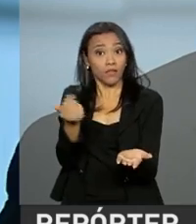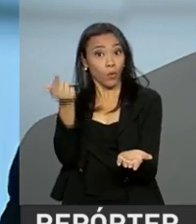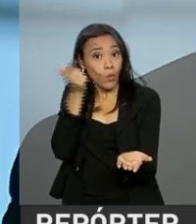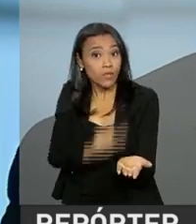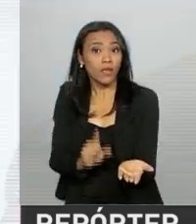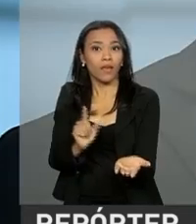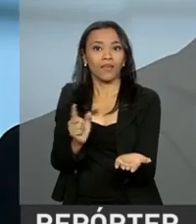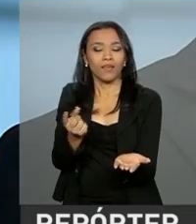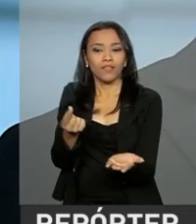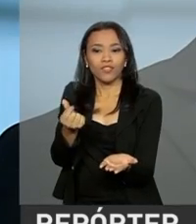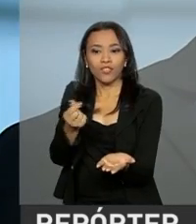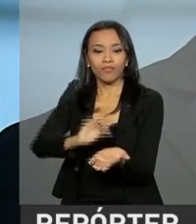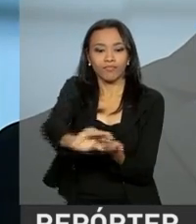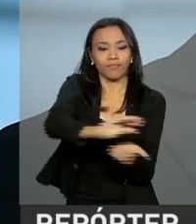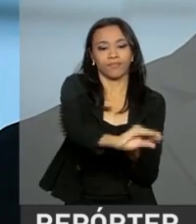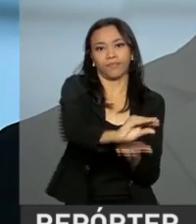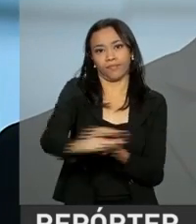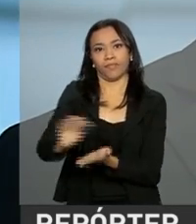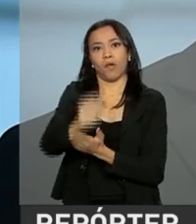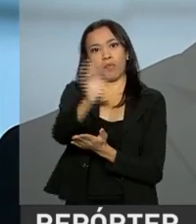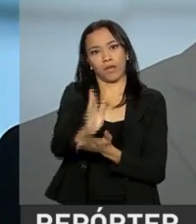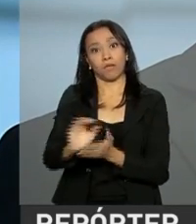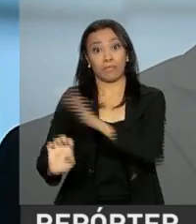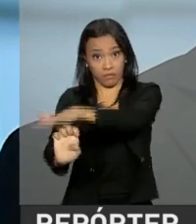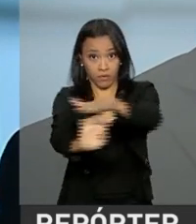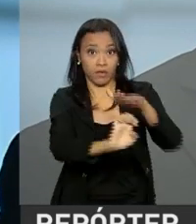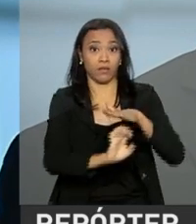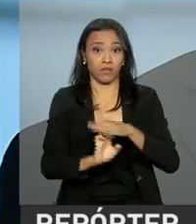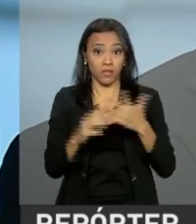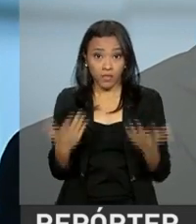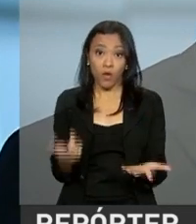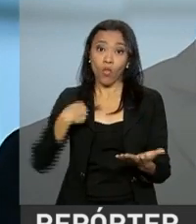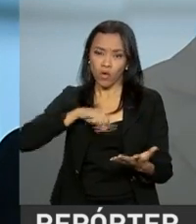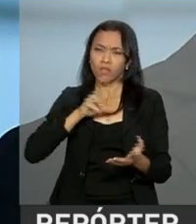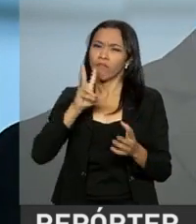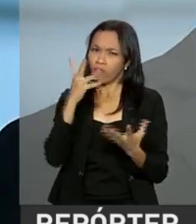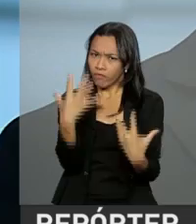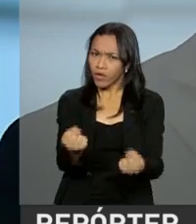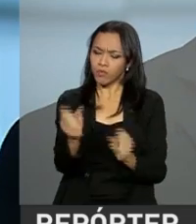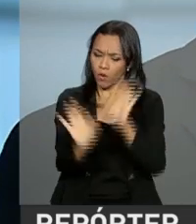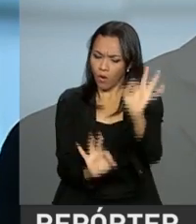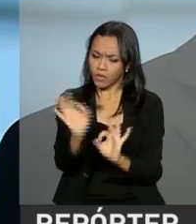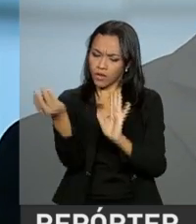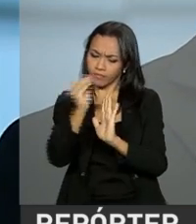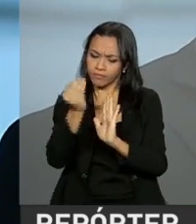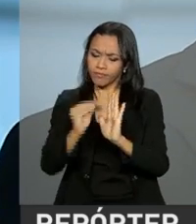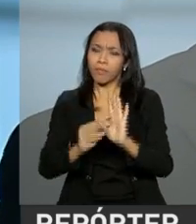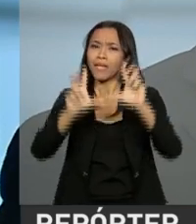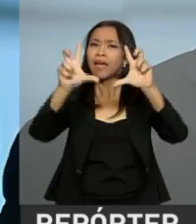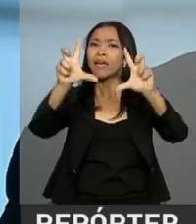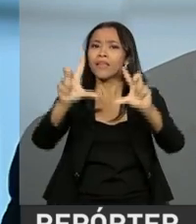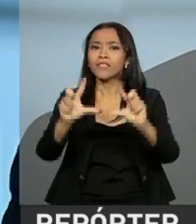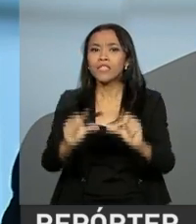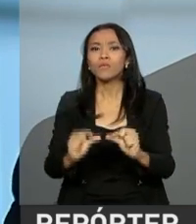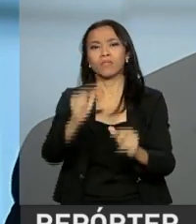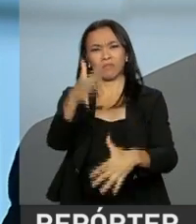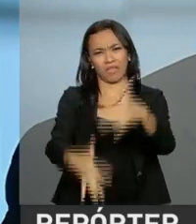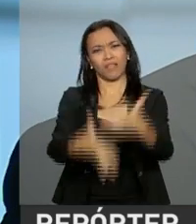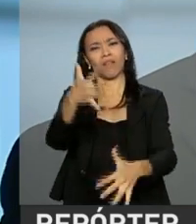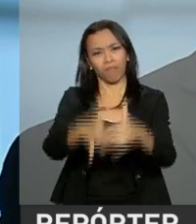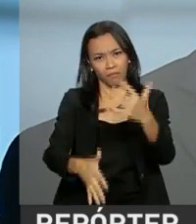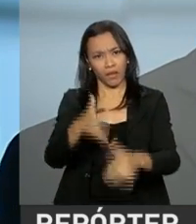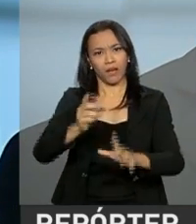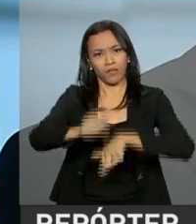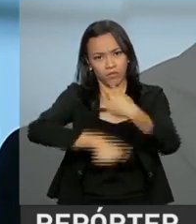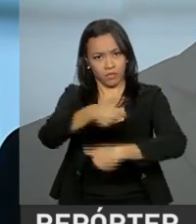gera investimento. Nós vamos fazer isso para que a gente possa desburocratizar o Estado e as obrigações